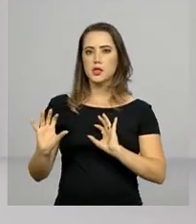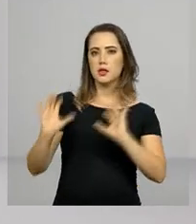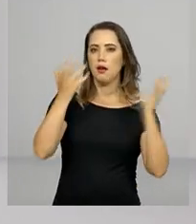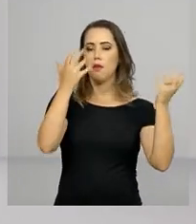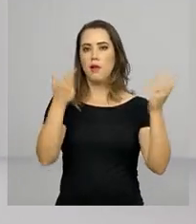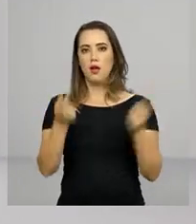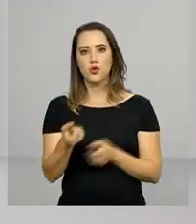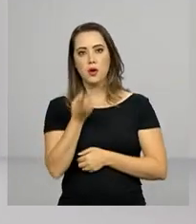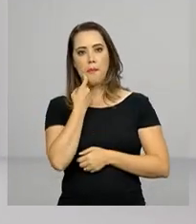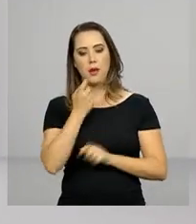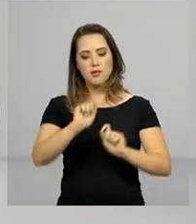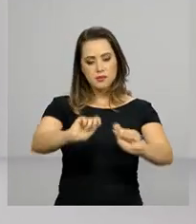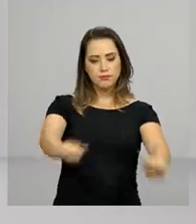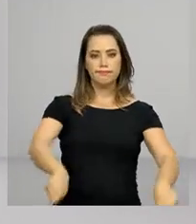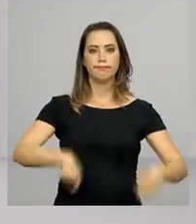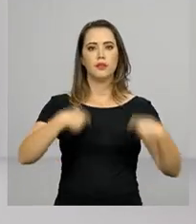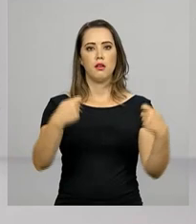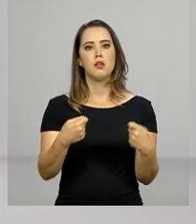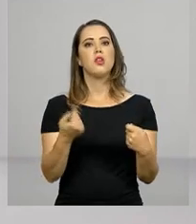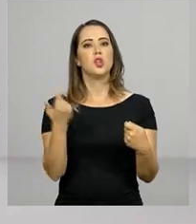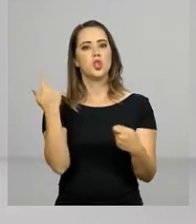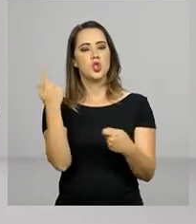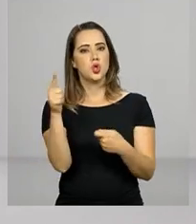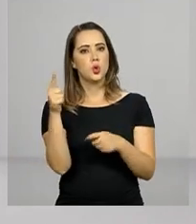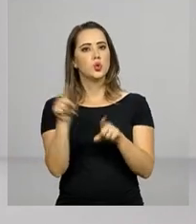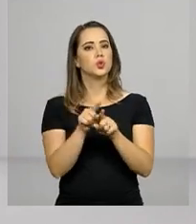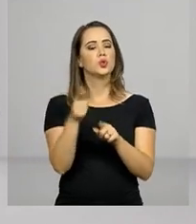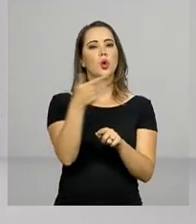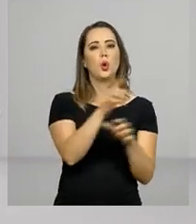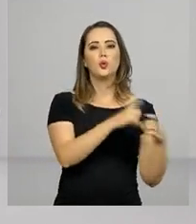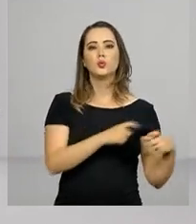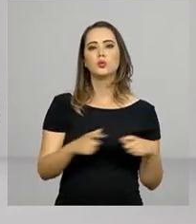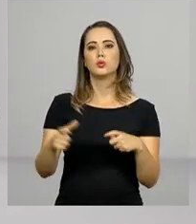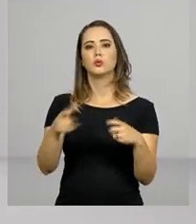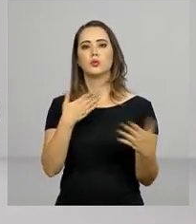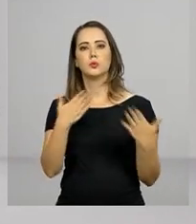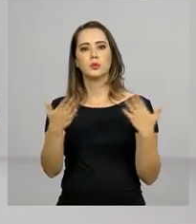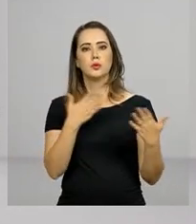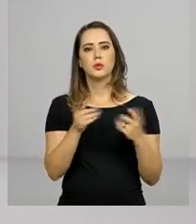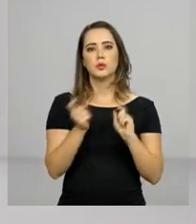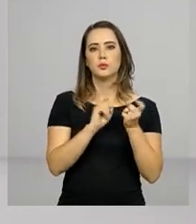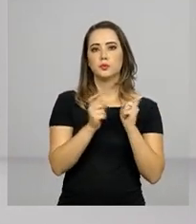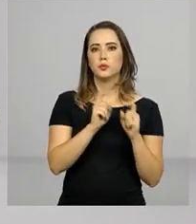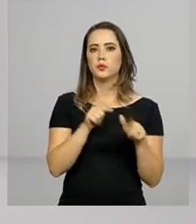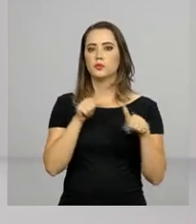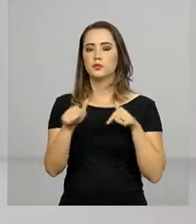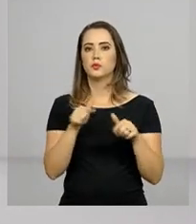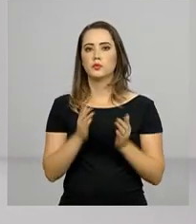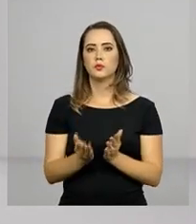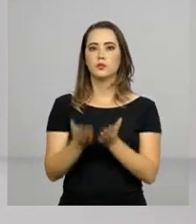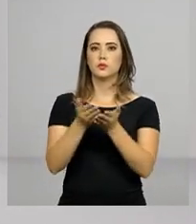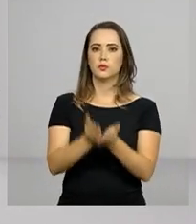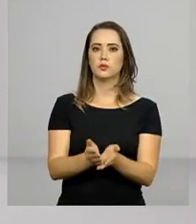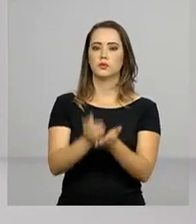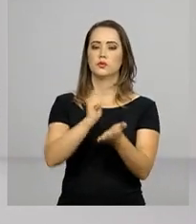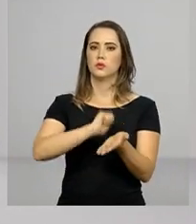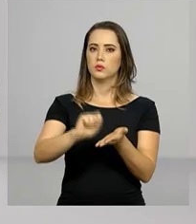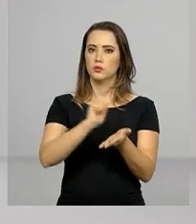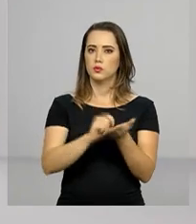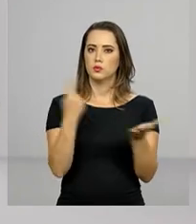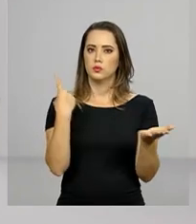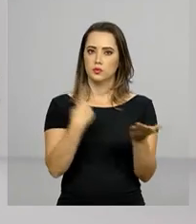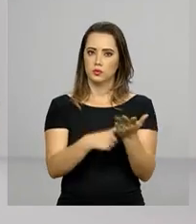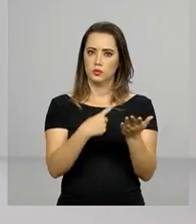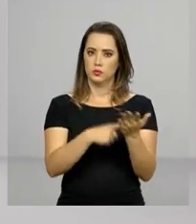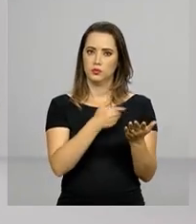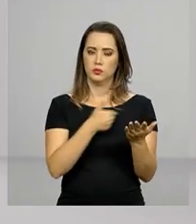da pesca, geologia e outras áreas. E para estabelecer formas de gestão e operação do navio, foi assinado um